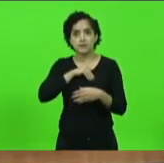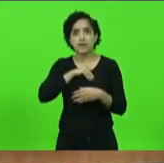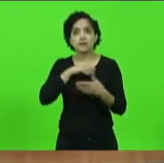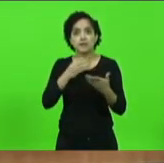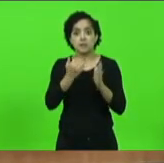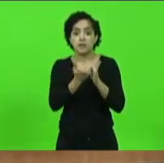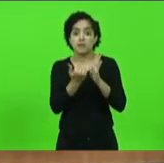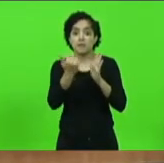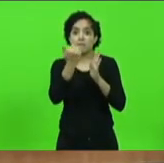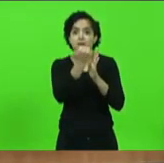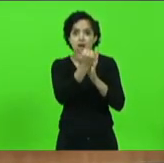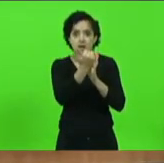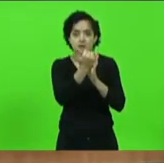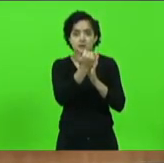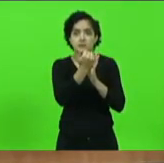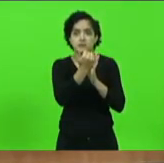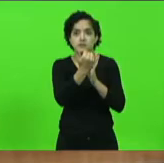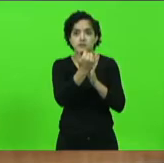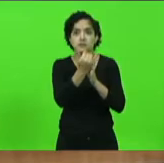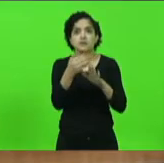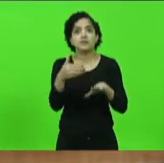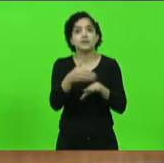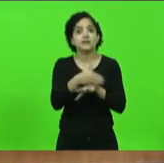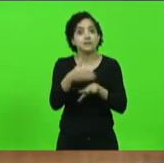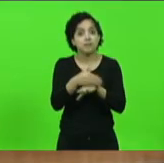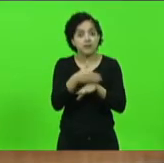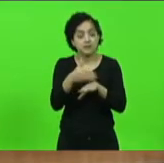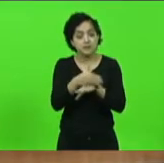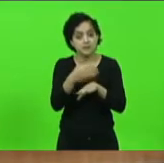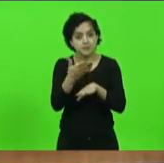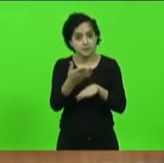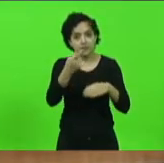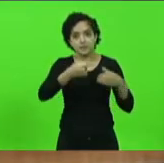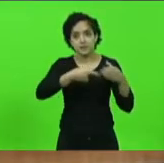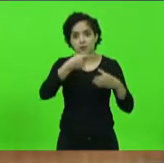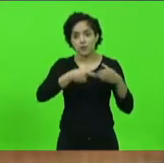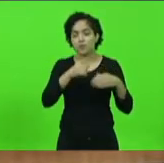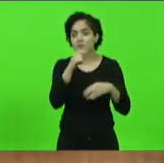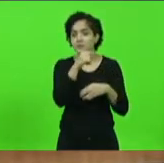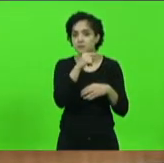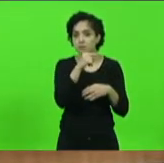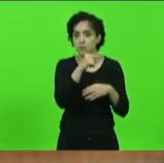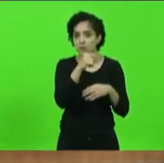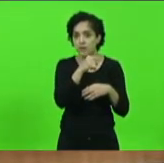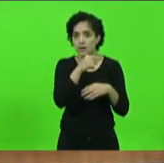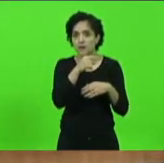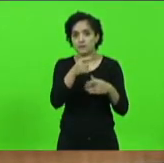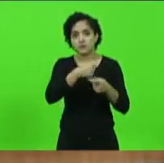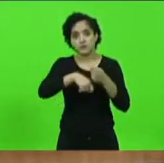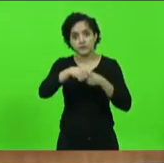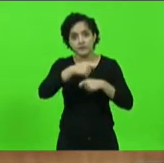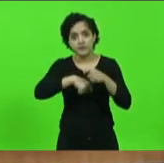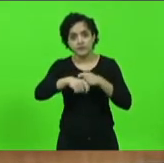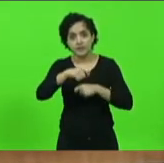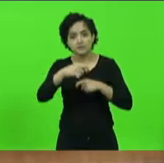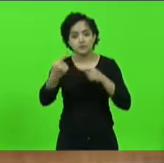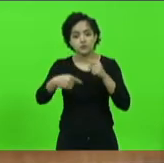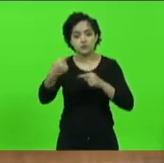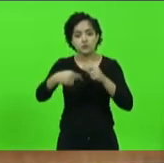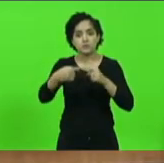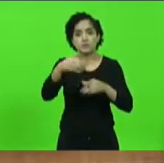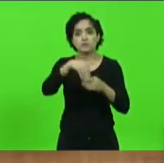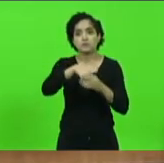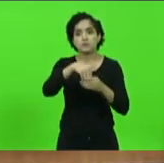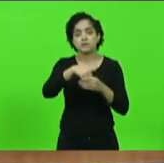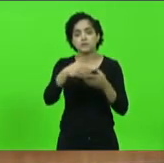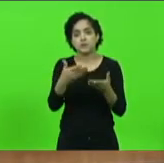maior, tenha participado na Comissão de Finanças do debate, tenha votado a